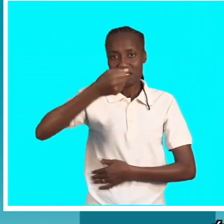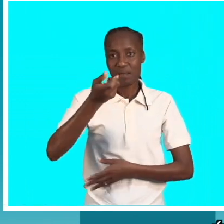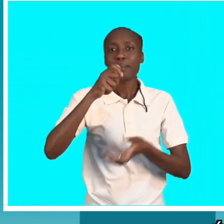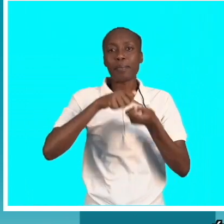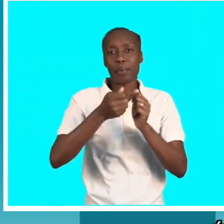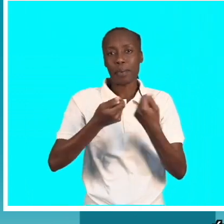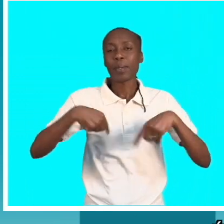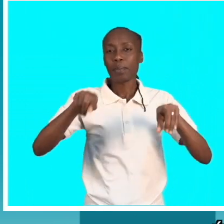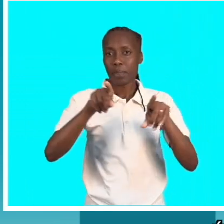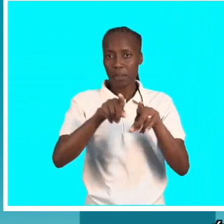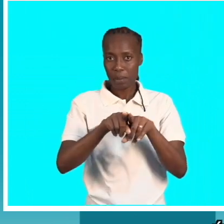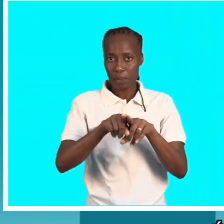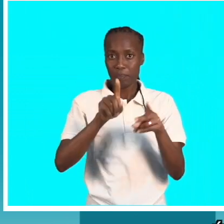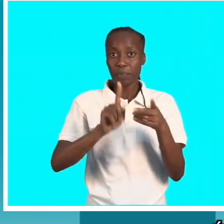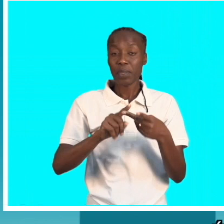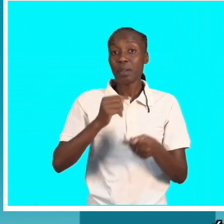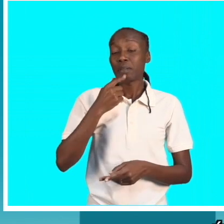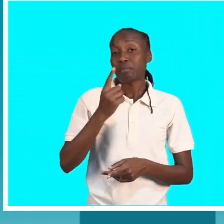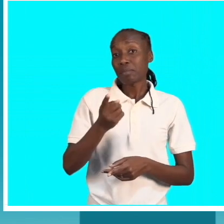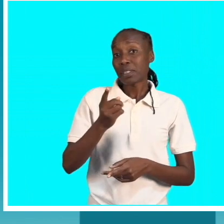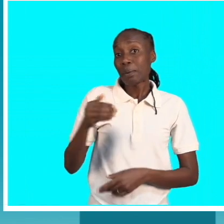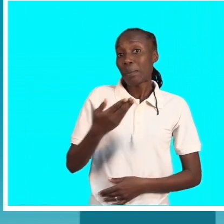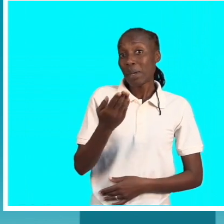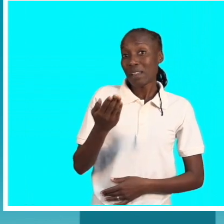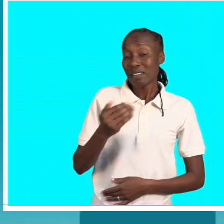crise estamos a falar também.